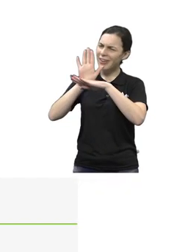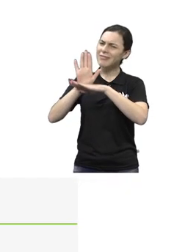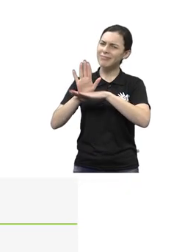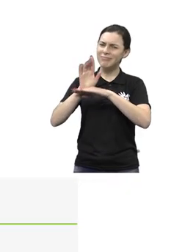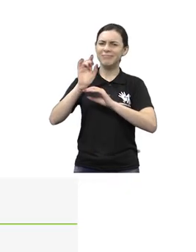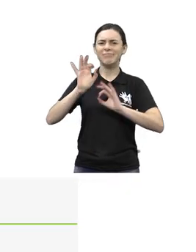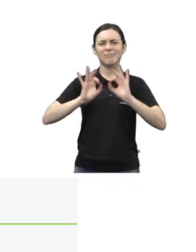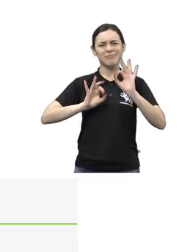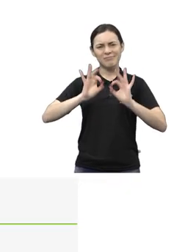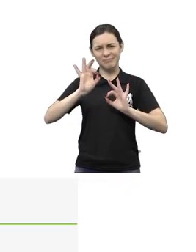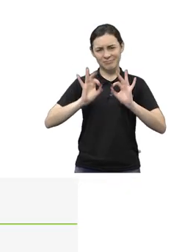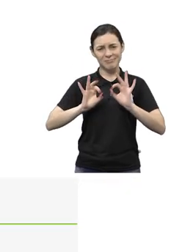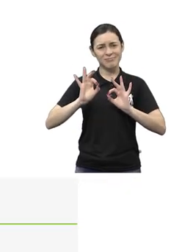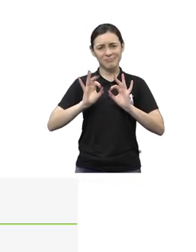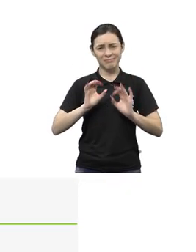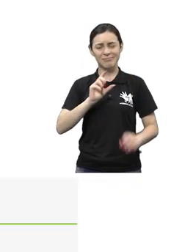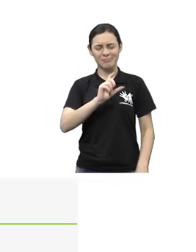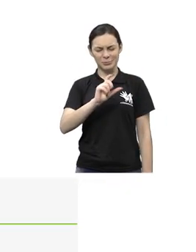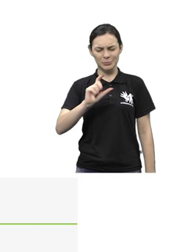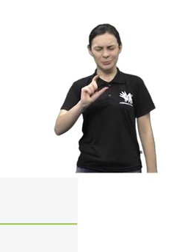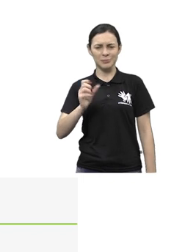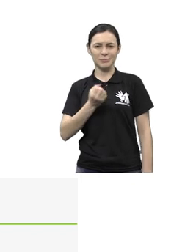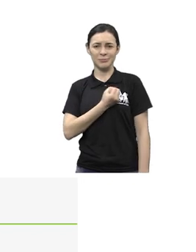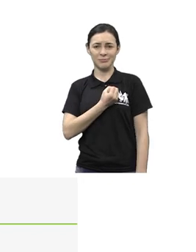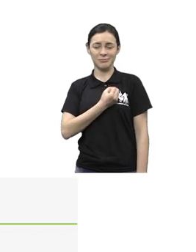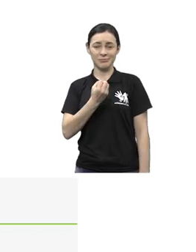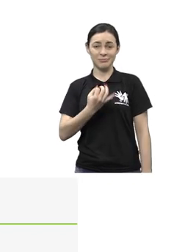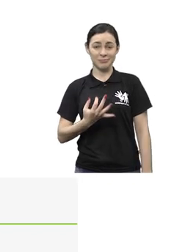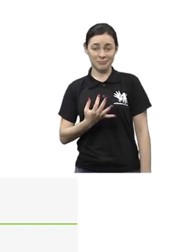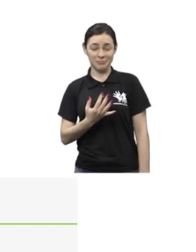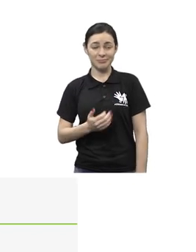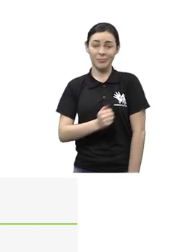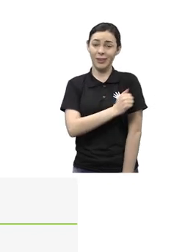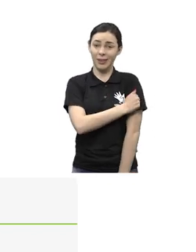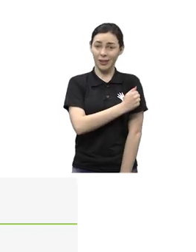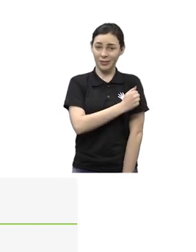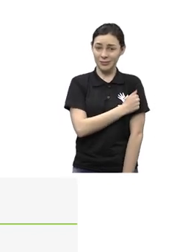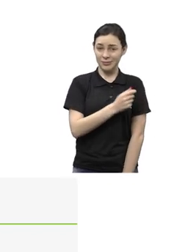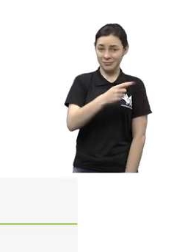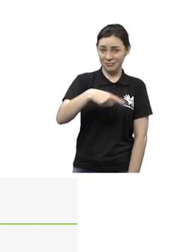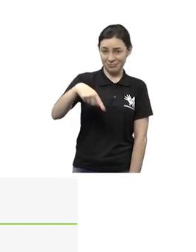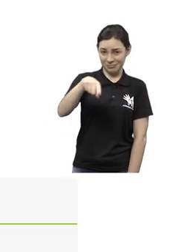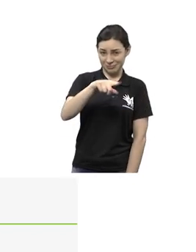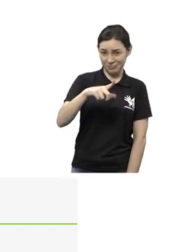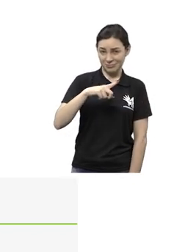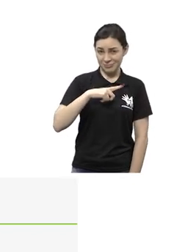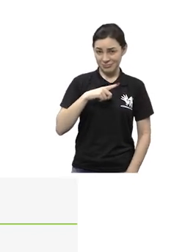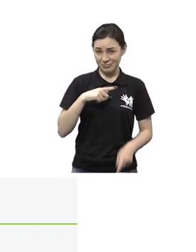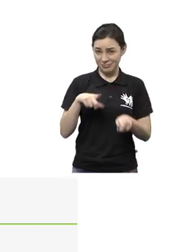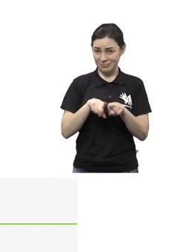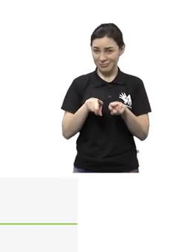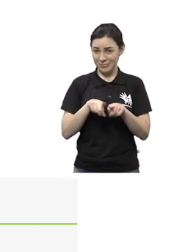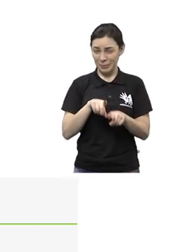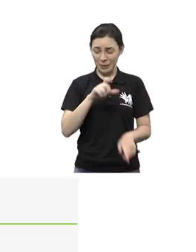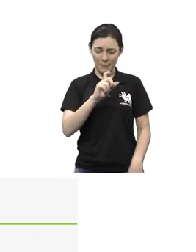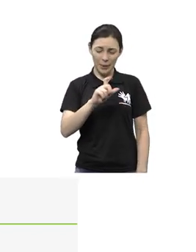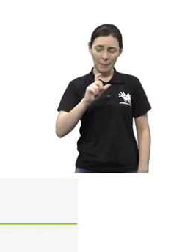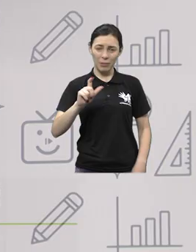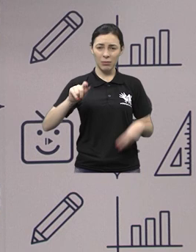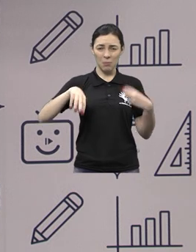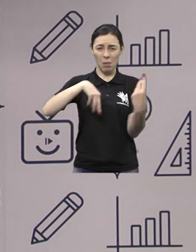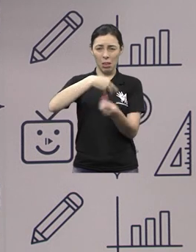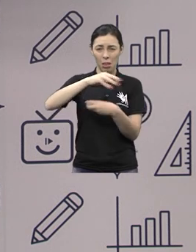te ajudar a organizar as fichas numéricas. Estudantes, se vocês também estão com essas fichas